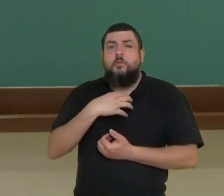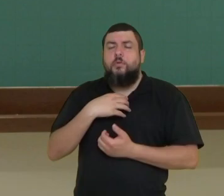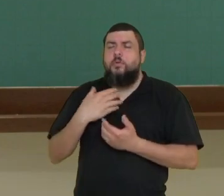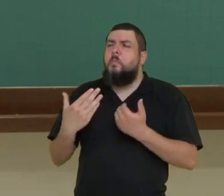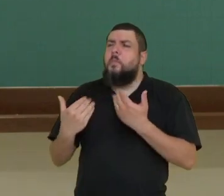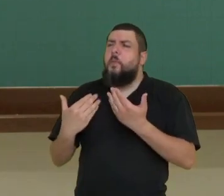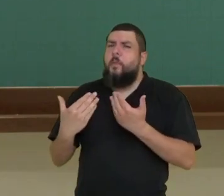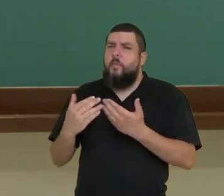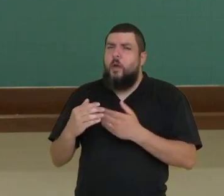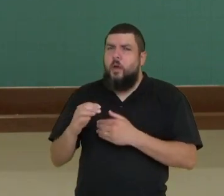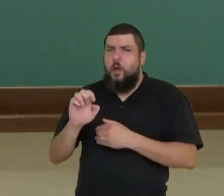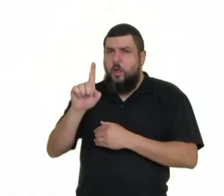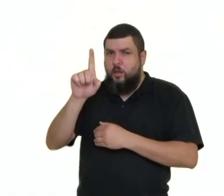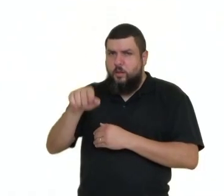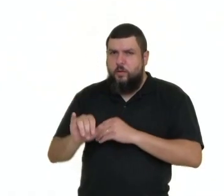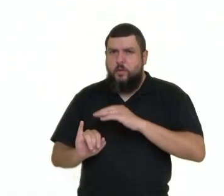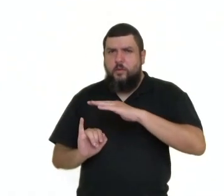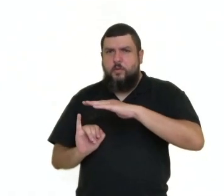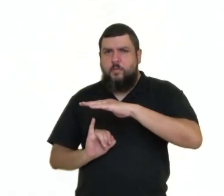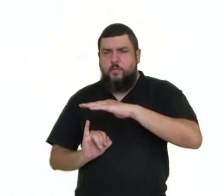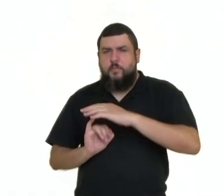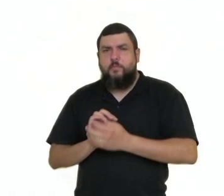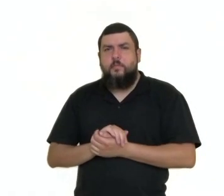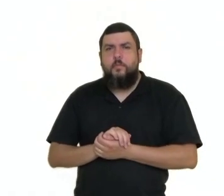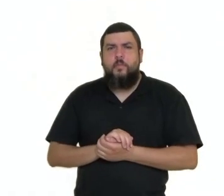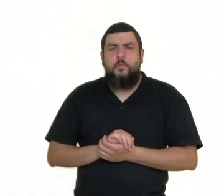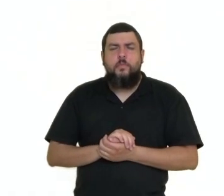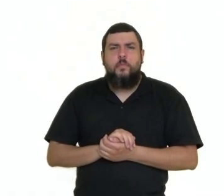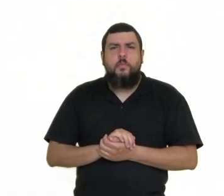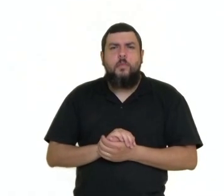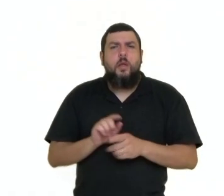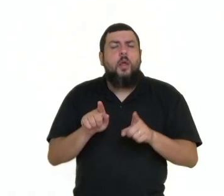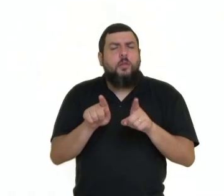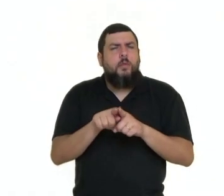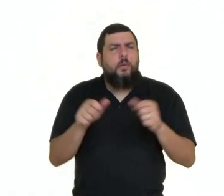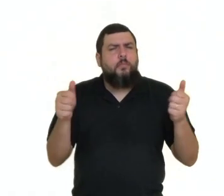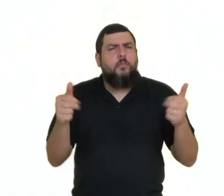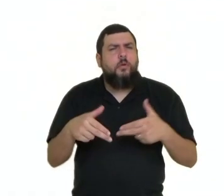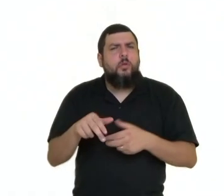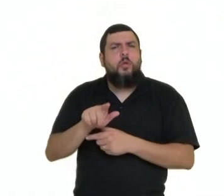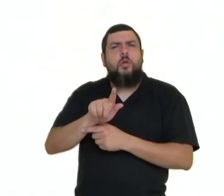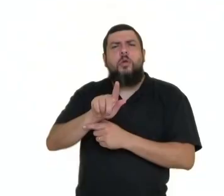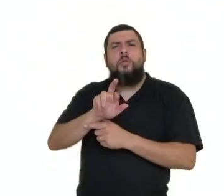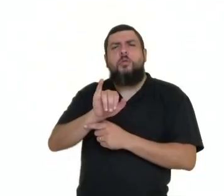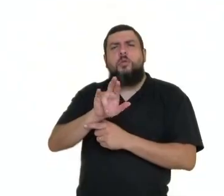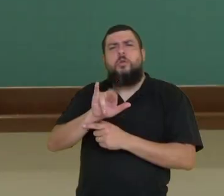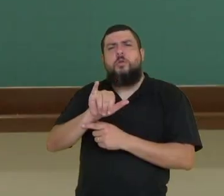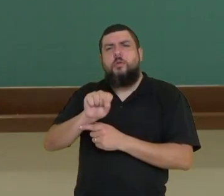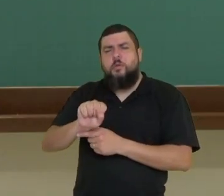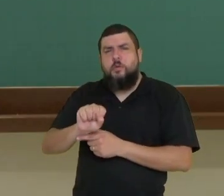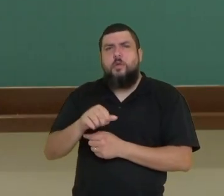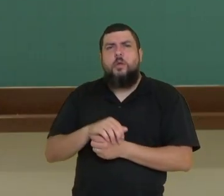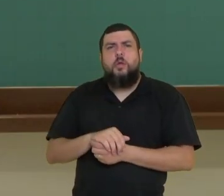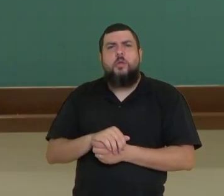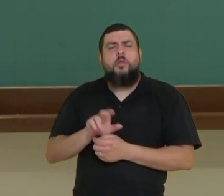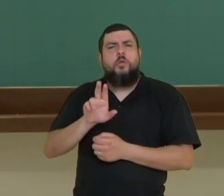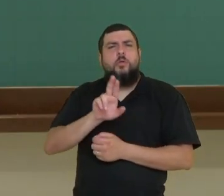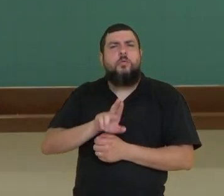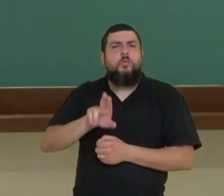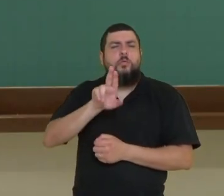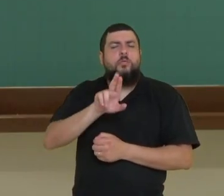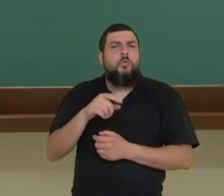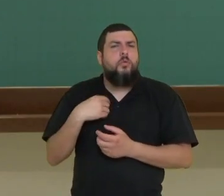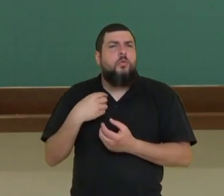Informal. Até mesmo gírias, né? No contexto da crônica, o jogador usa que tipo de linguagem? Usa uma